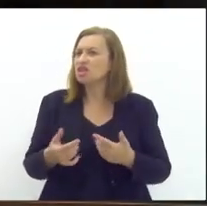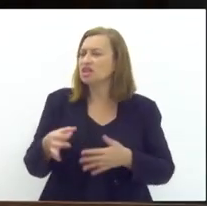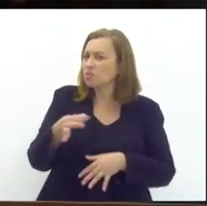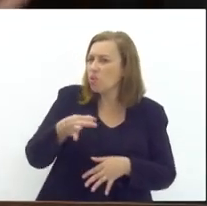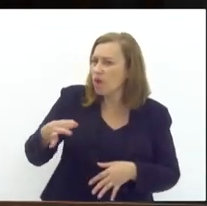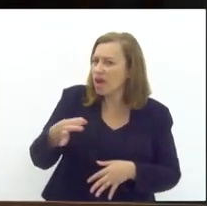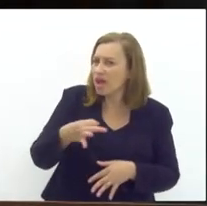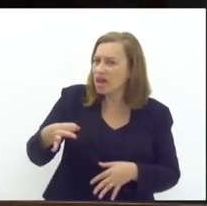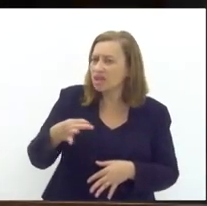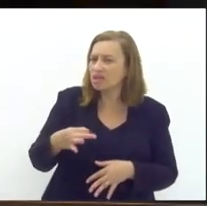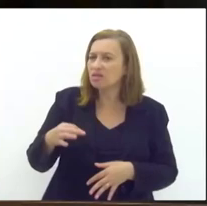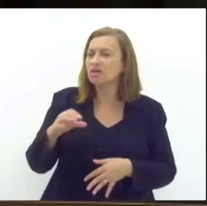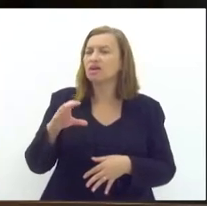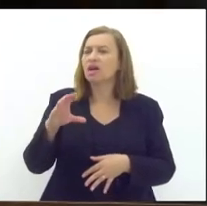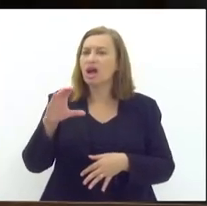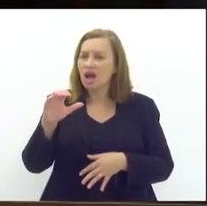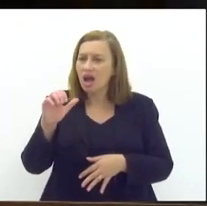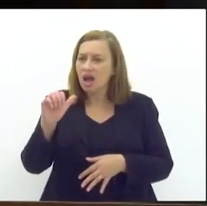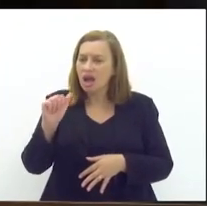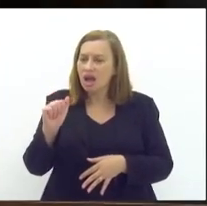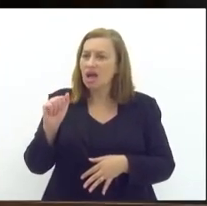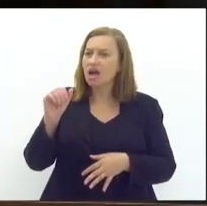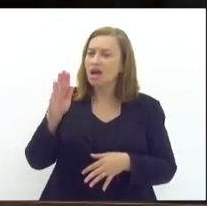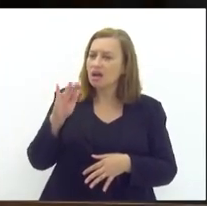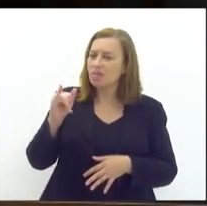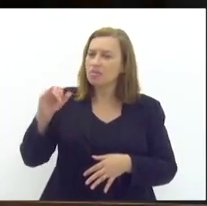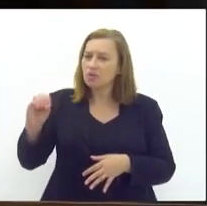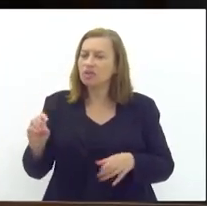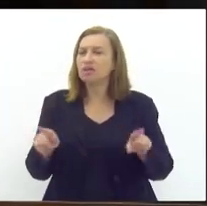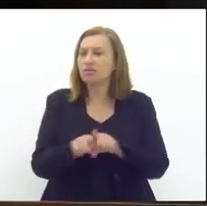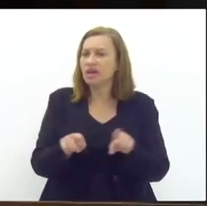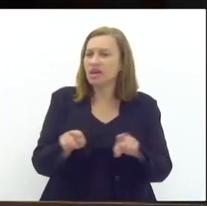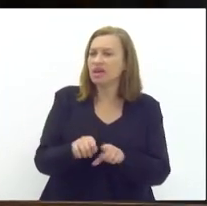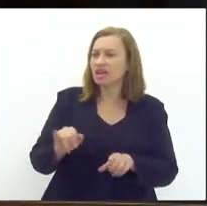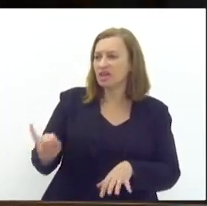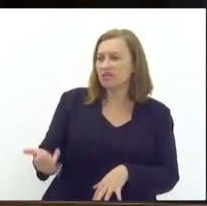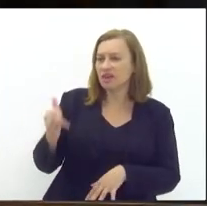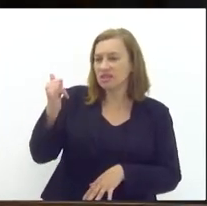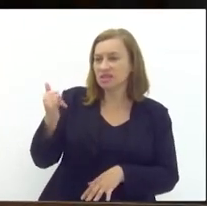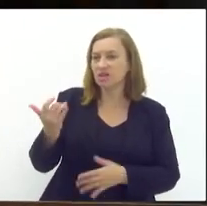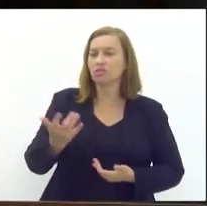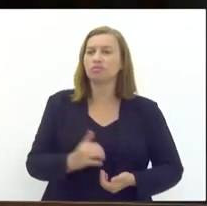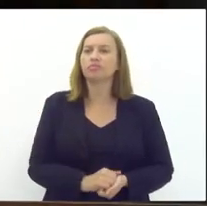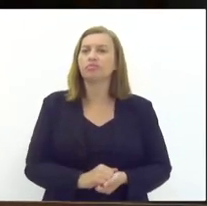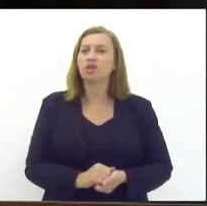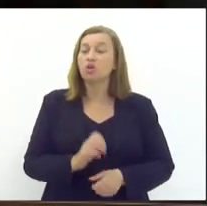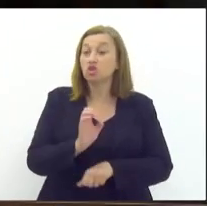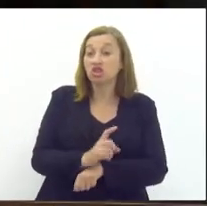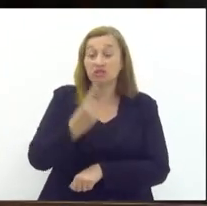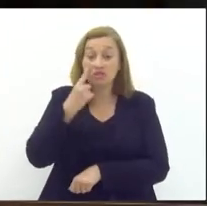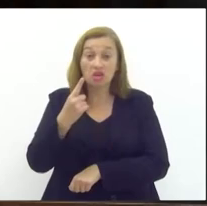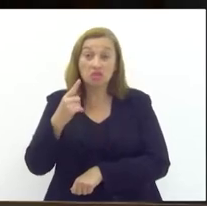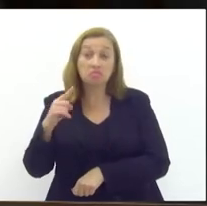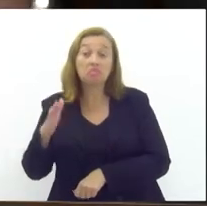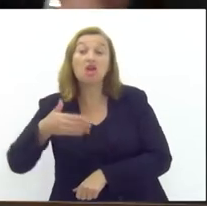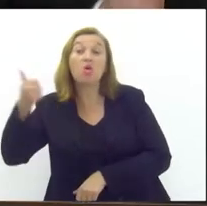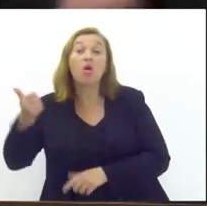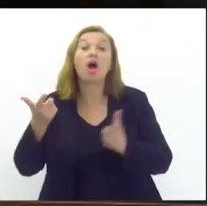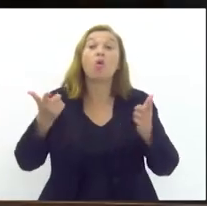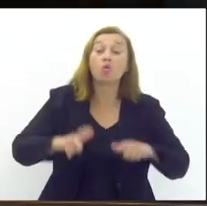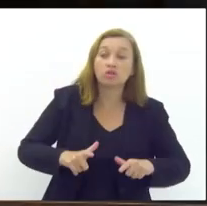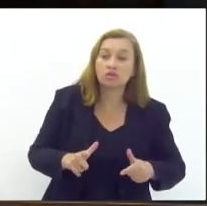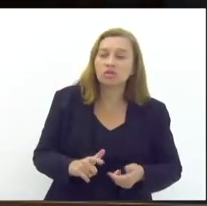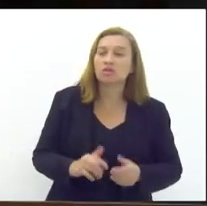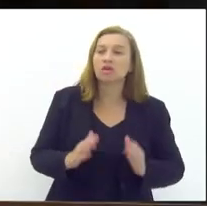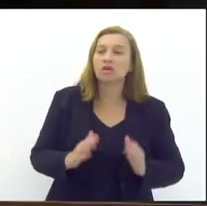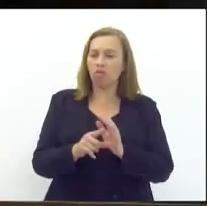com câmbio e com a inflação que tá certo alocativa o estado colocar onde ele quer melhor colocar o seu recurso Então tá aqui a